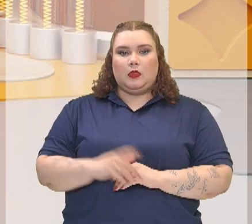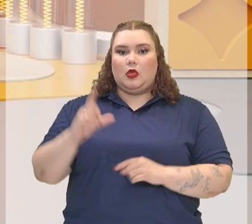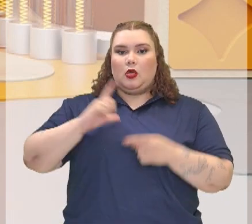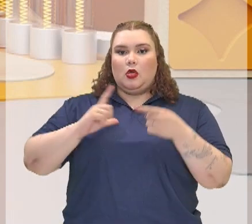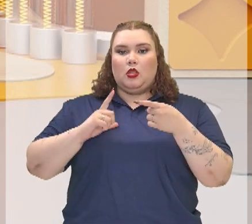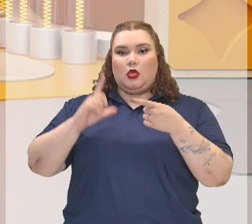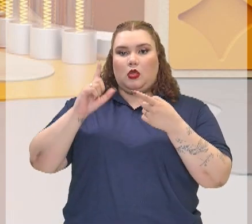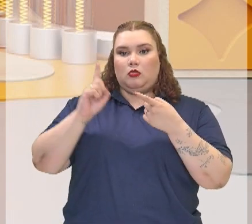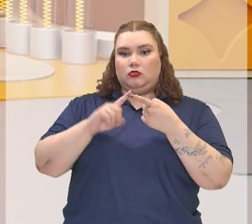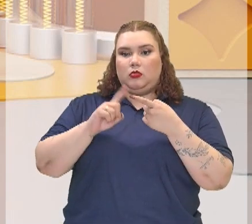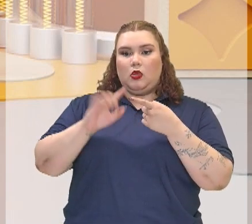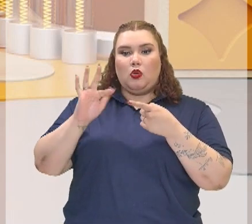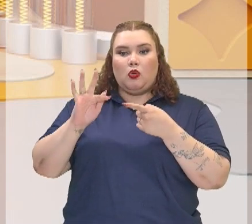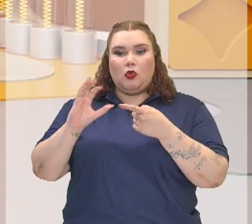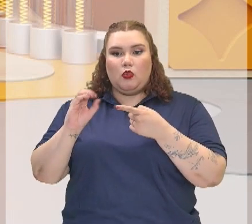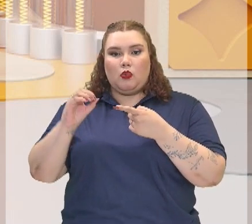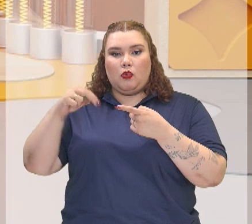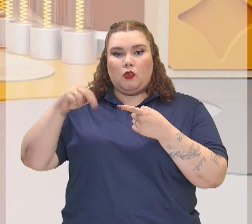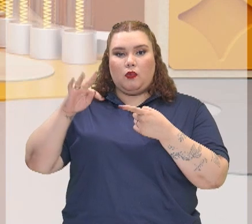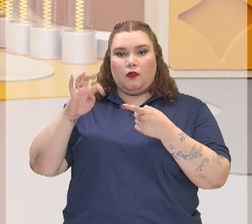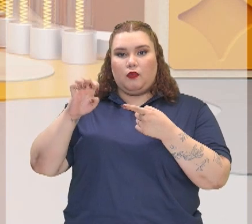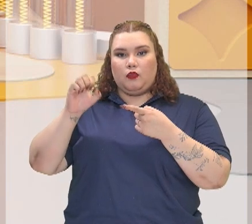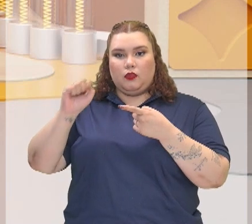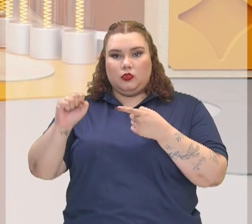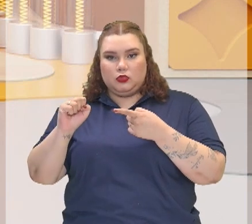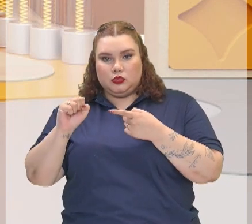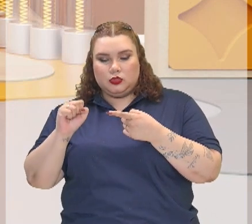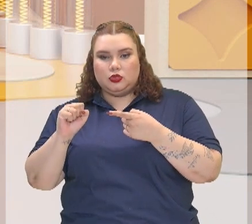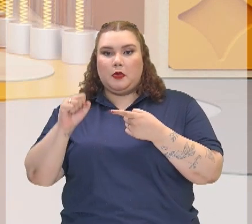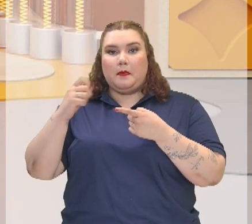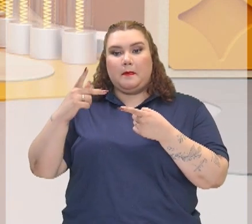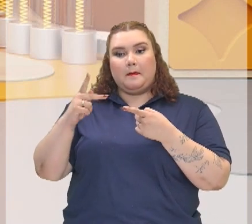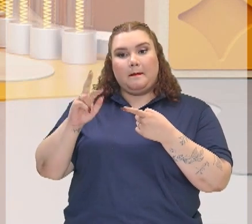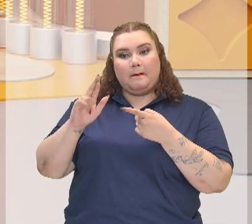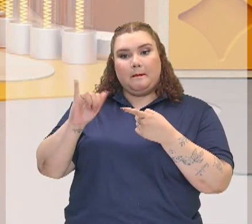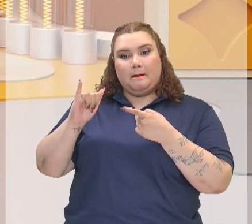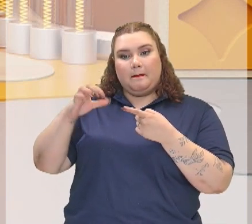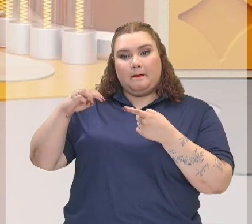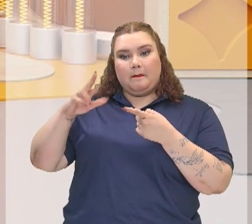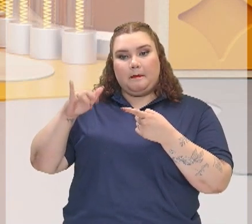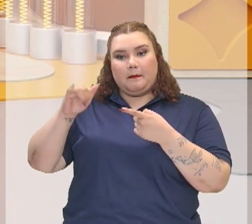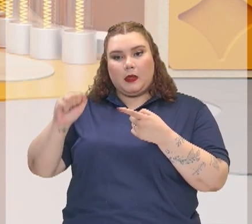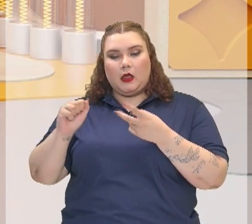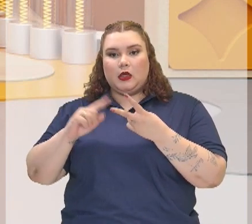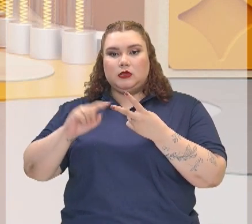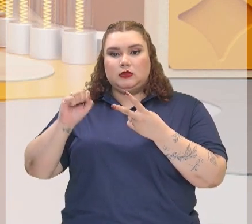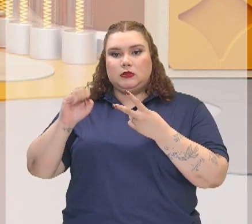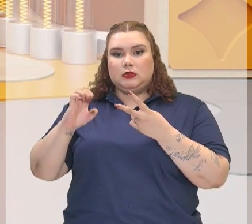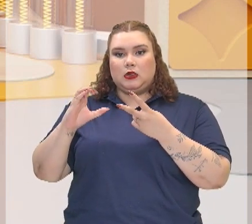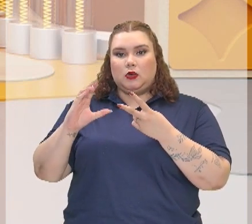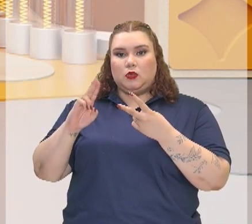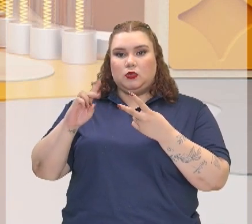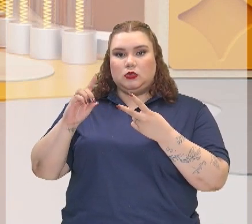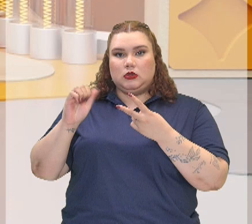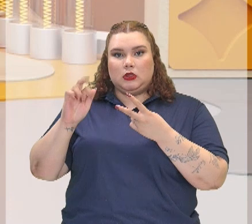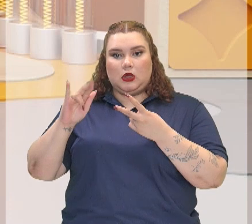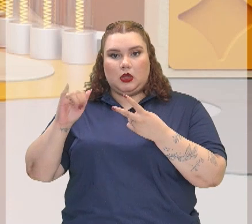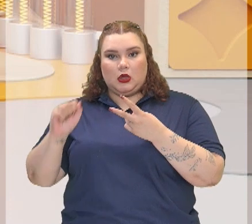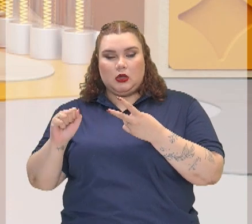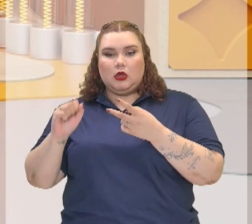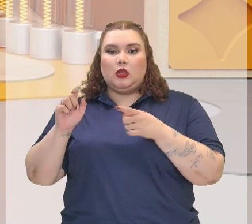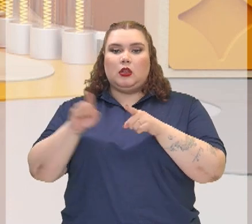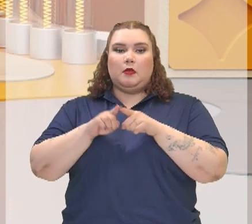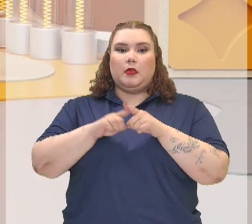tem fontes primárias, fontes secundárias, mas você tem também uma